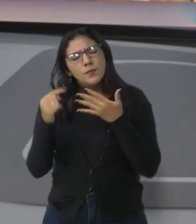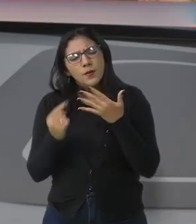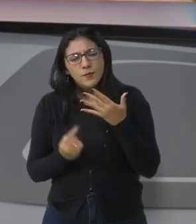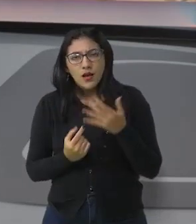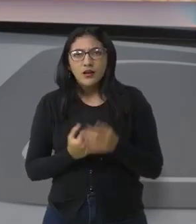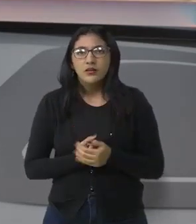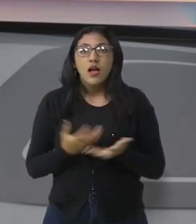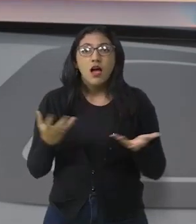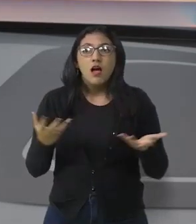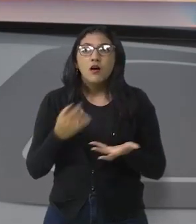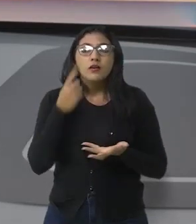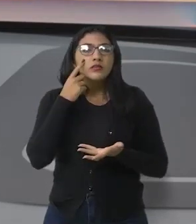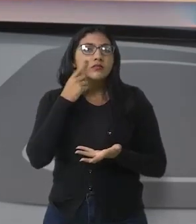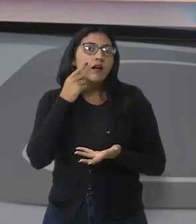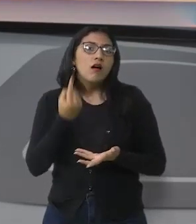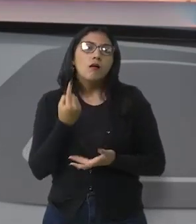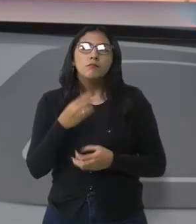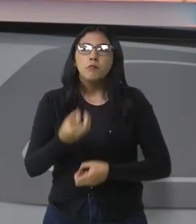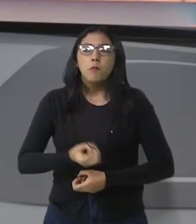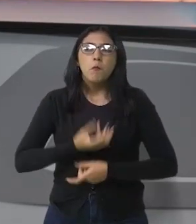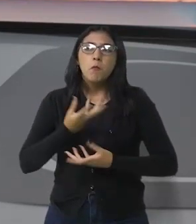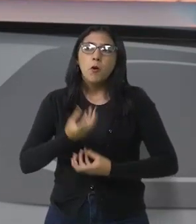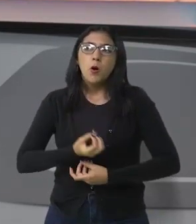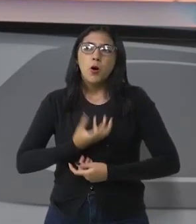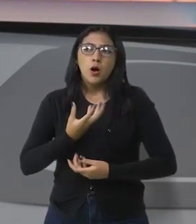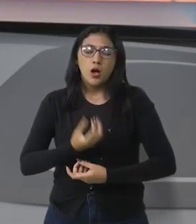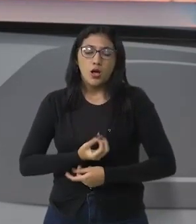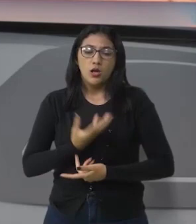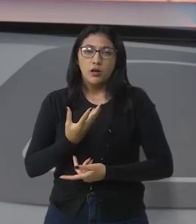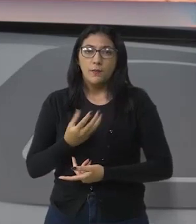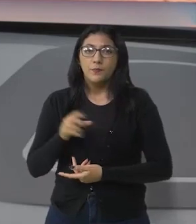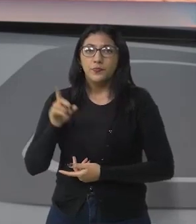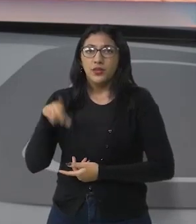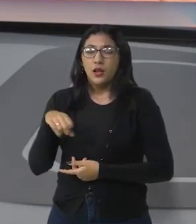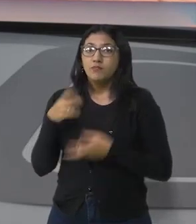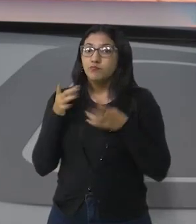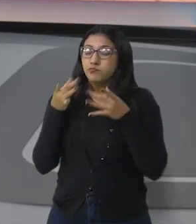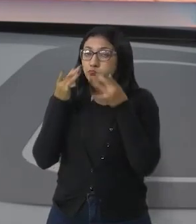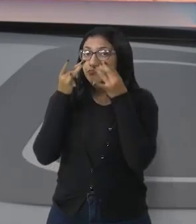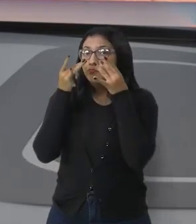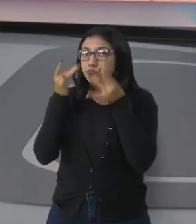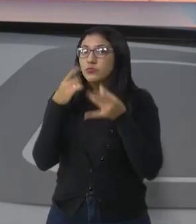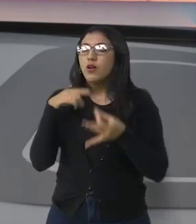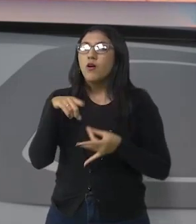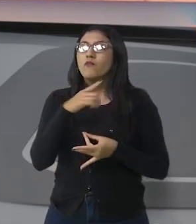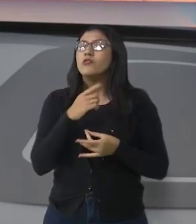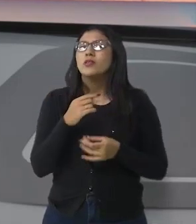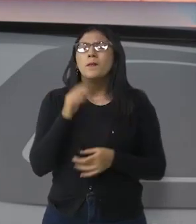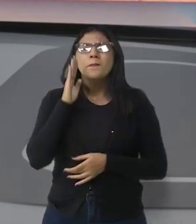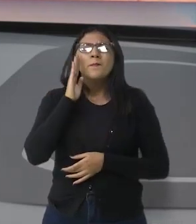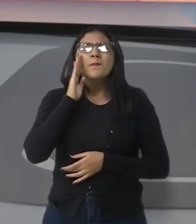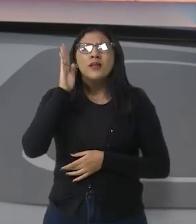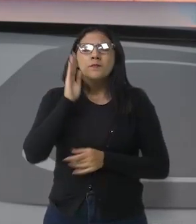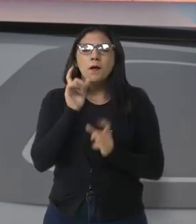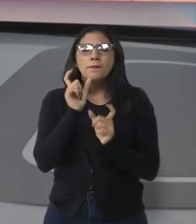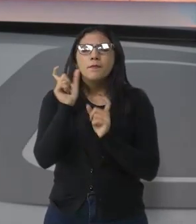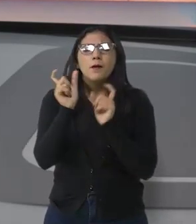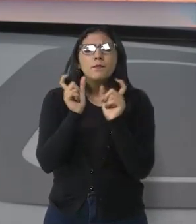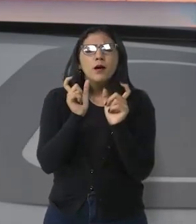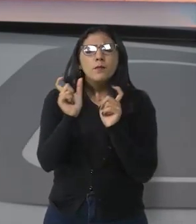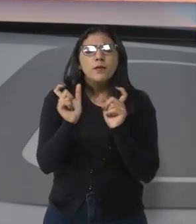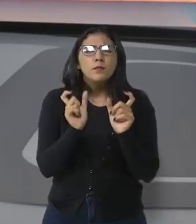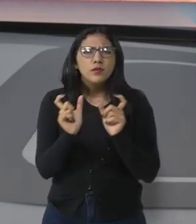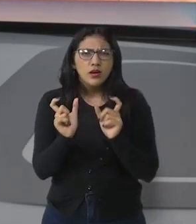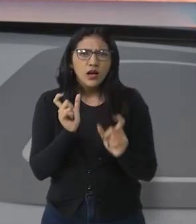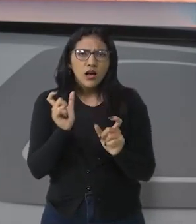vai ouvir agora a declamação de um poema. Nesse poema, busquem prestar atenção justamente nas palavras que